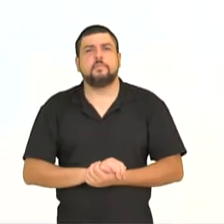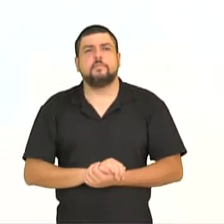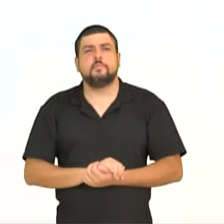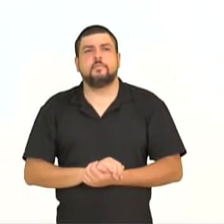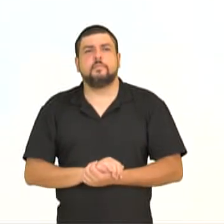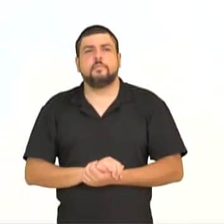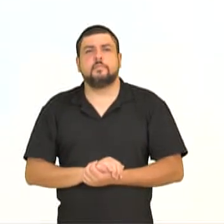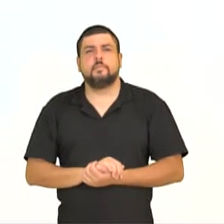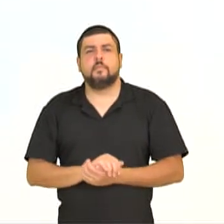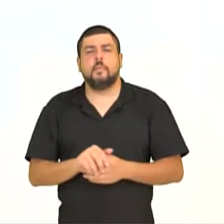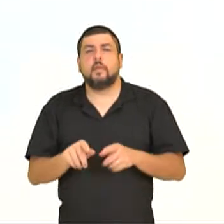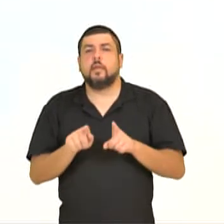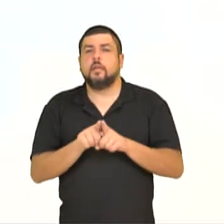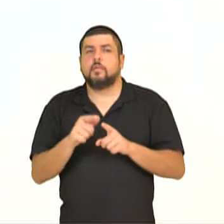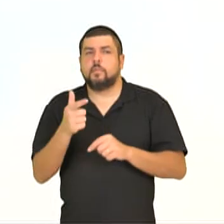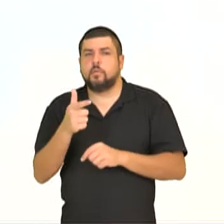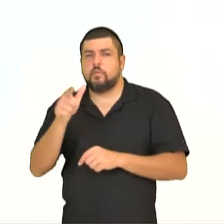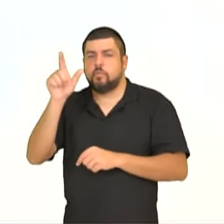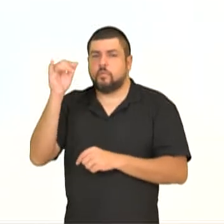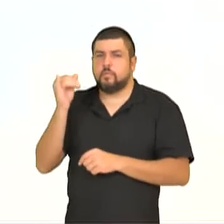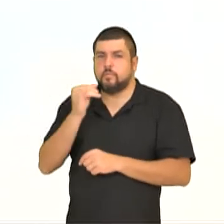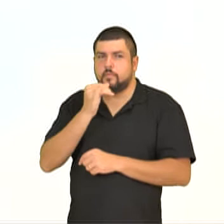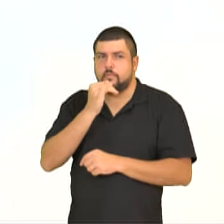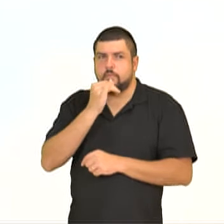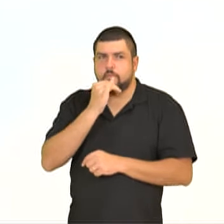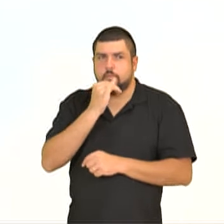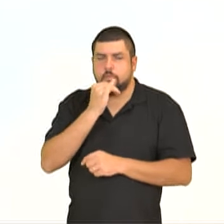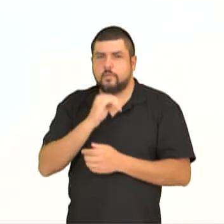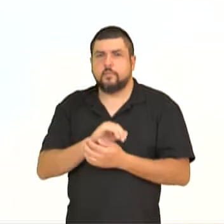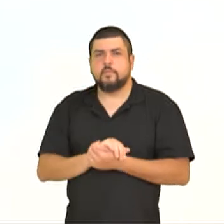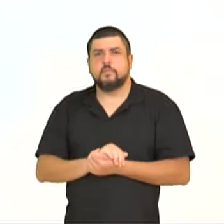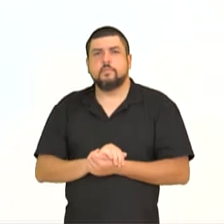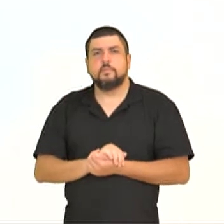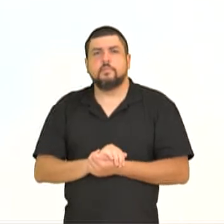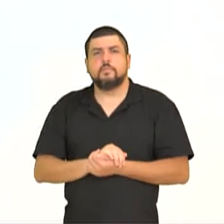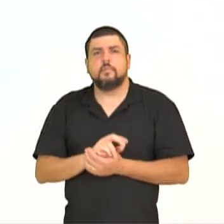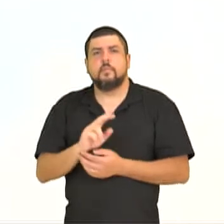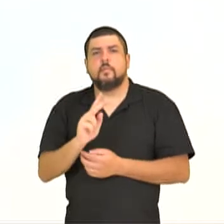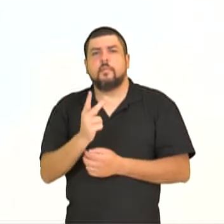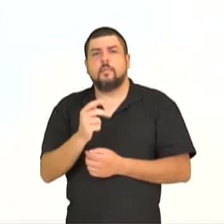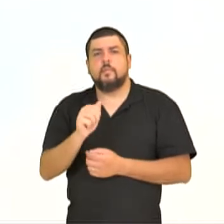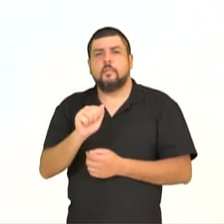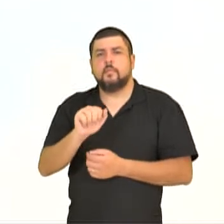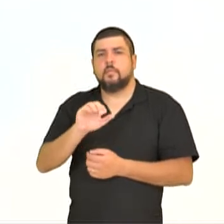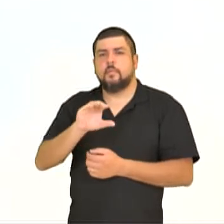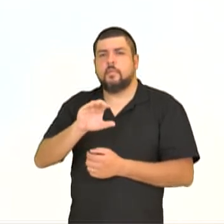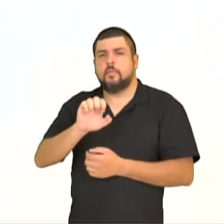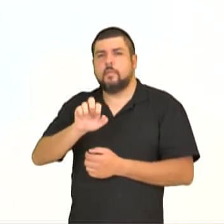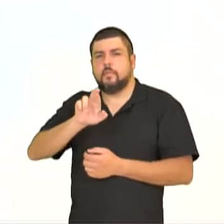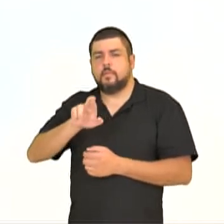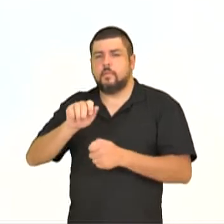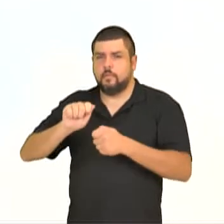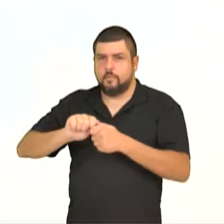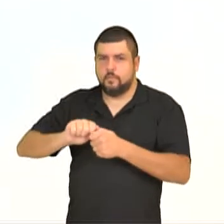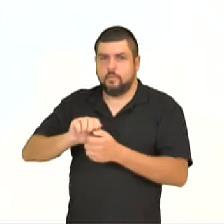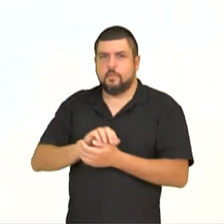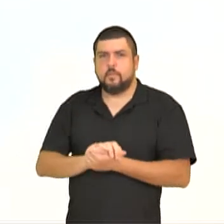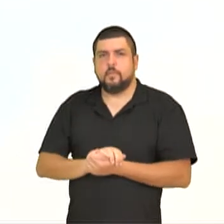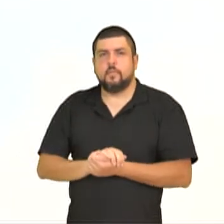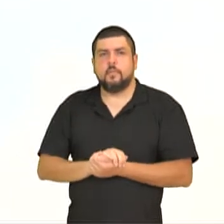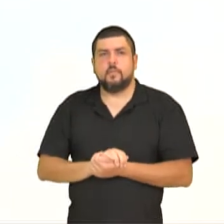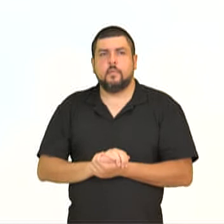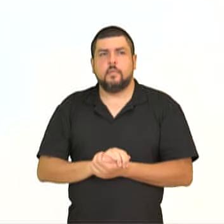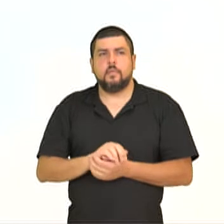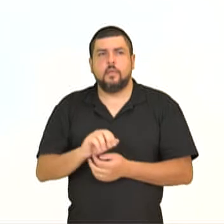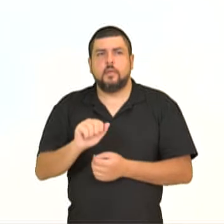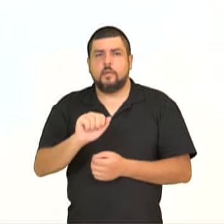Aqui temos outros exemplos também. Hacer, que é fazer. A raiz é hace. Raiz cambia